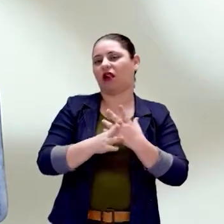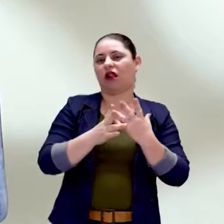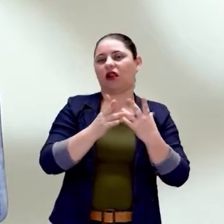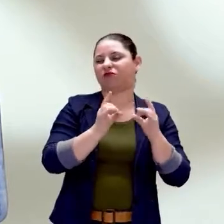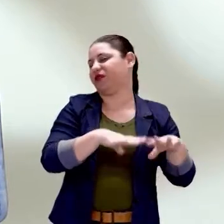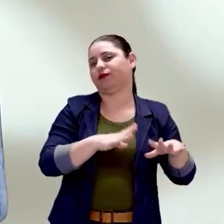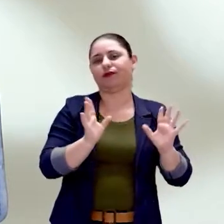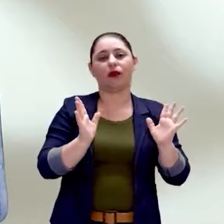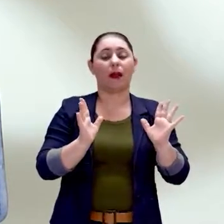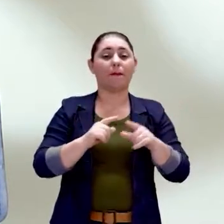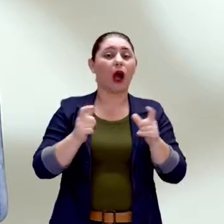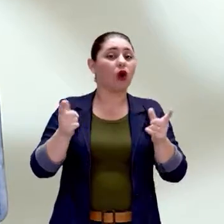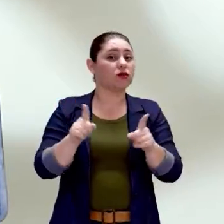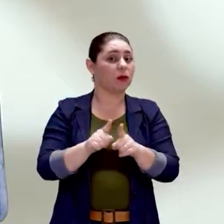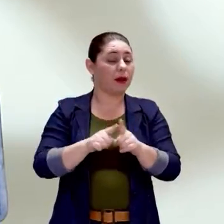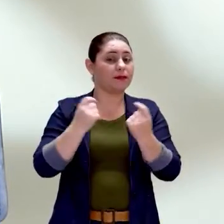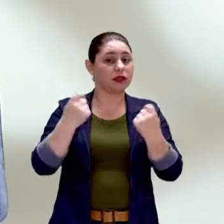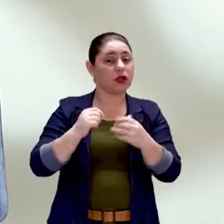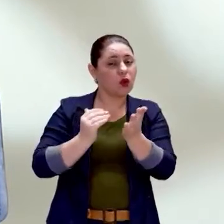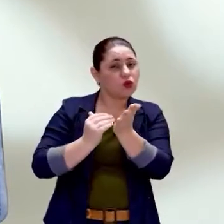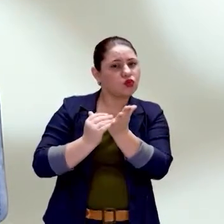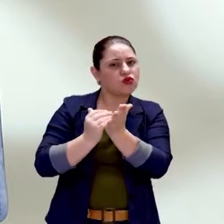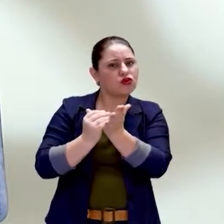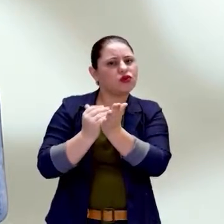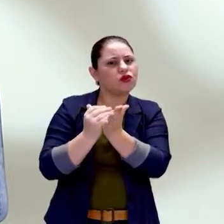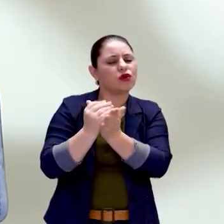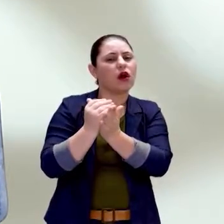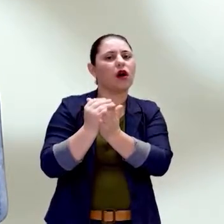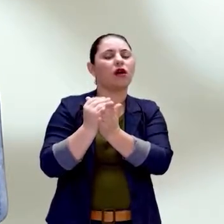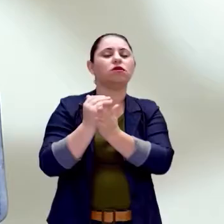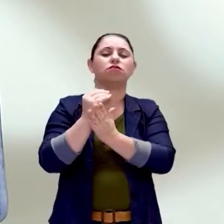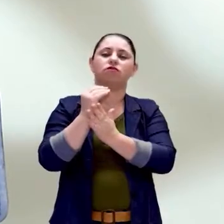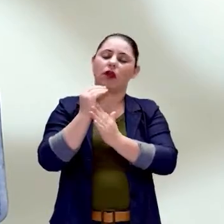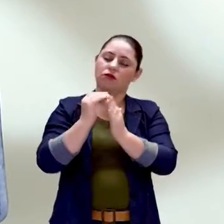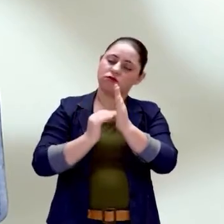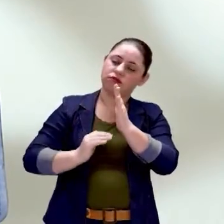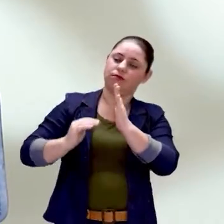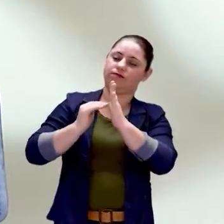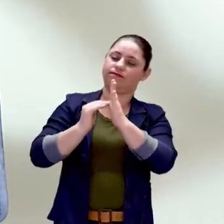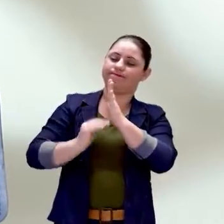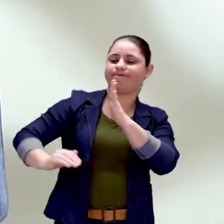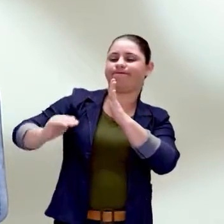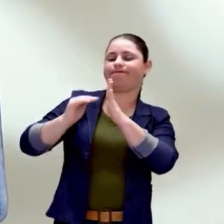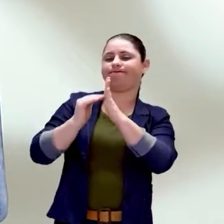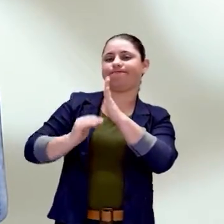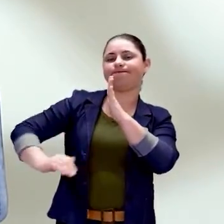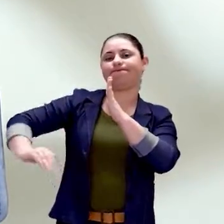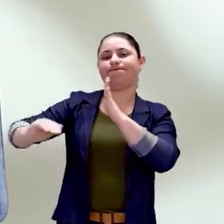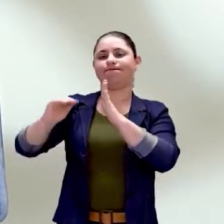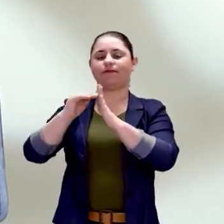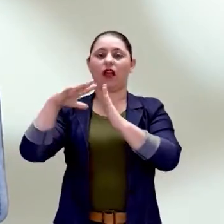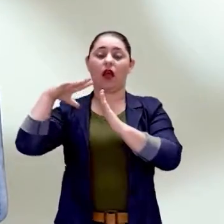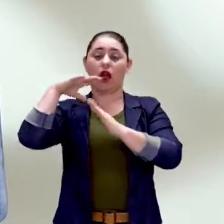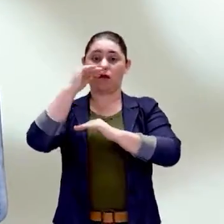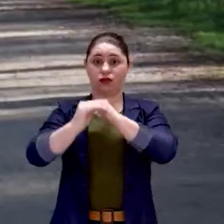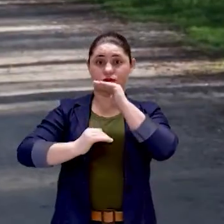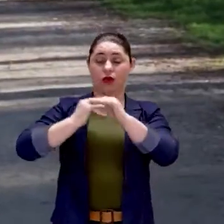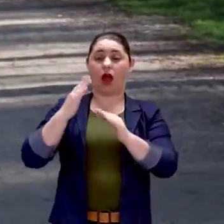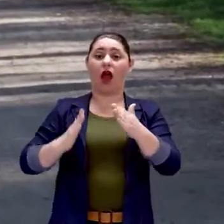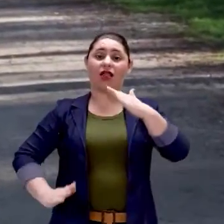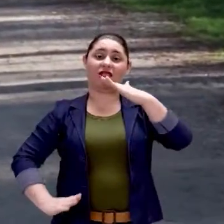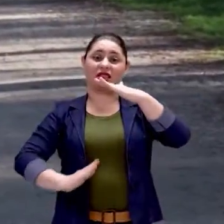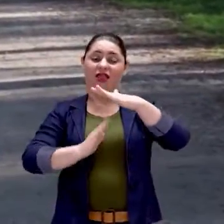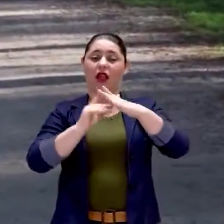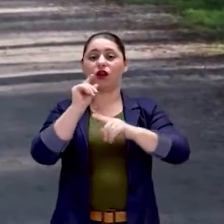pouco maior. Então tem que começar de intensidade leve e devagar e subindo gradativamente, degrau por degrau,